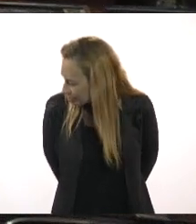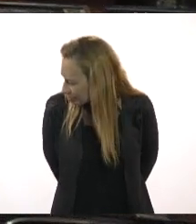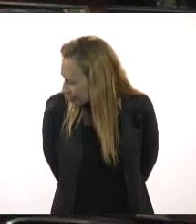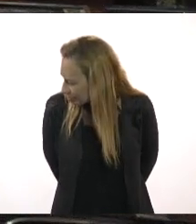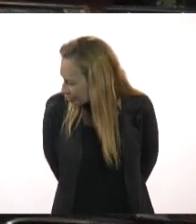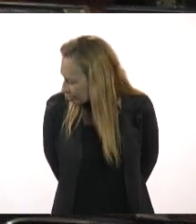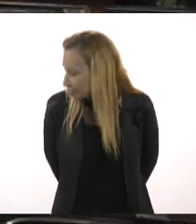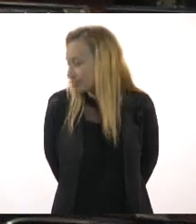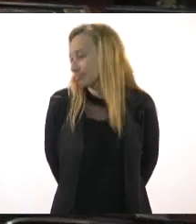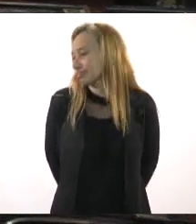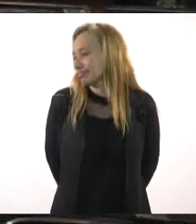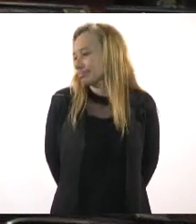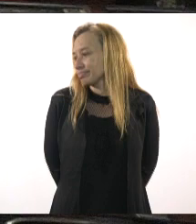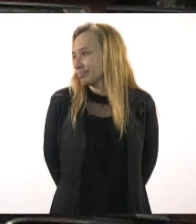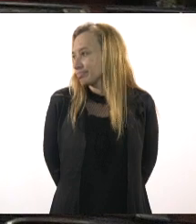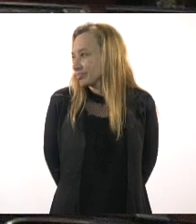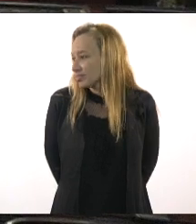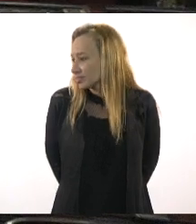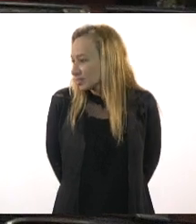seu cantinho.